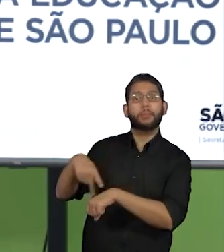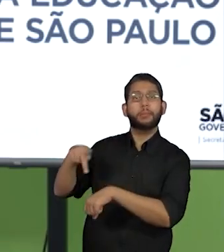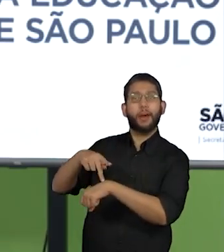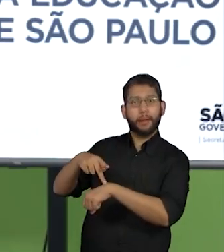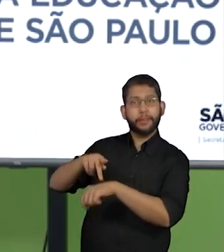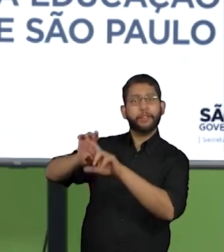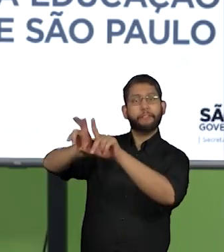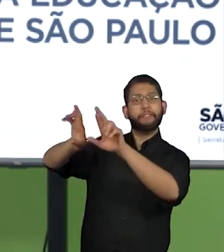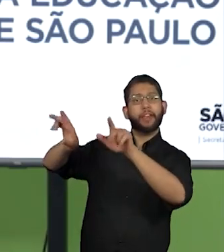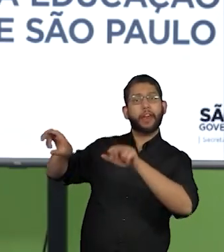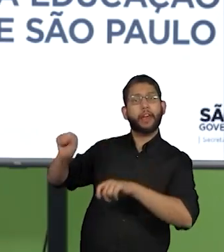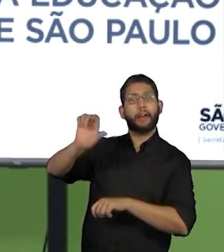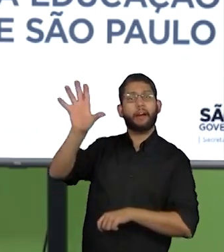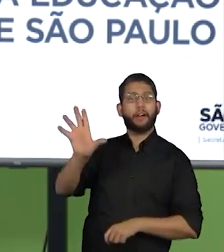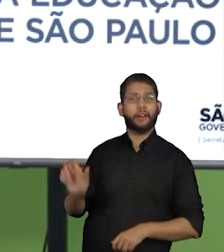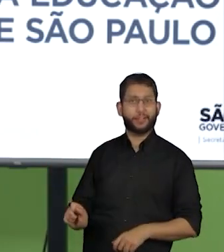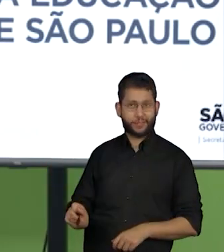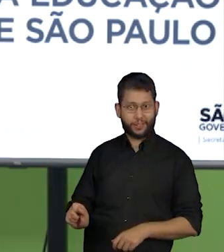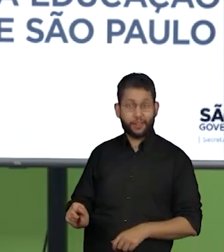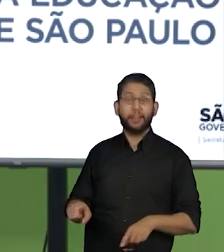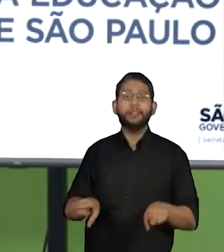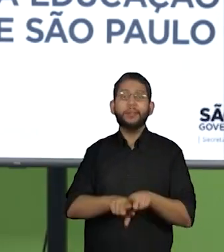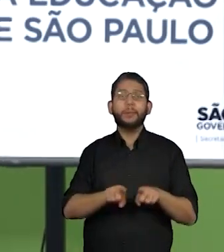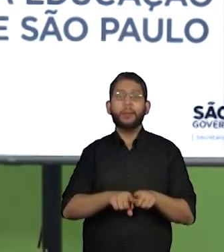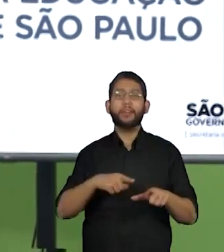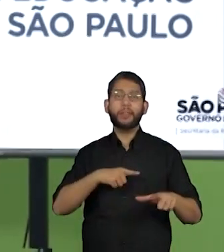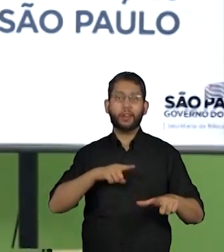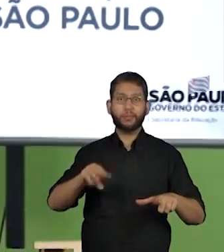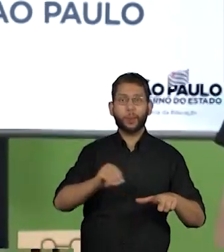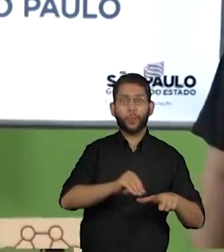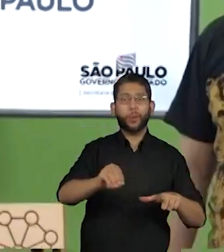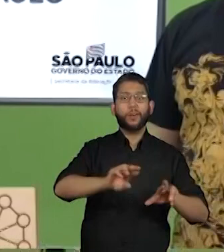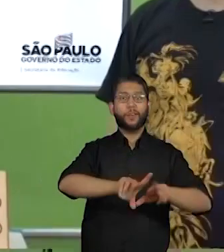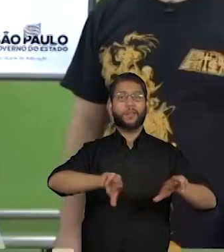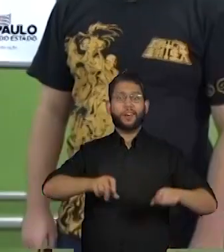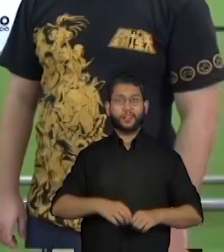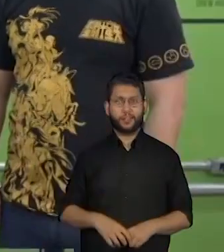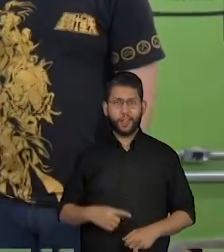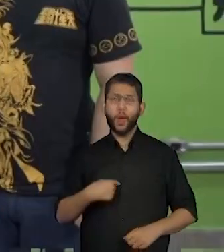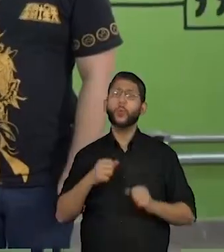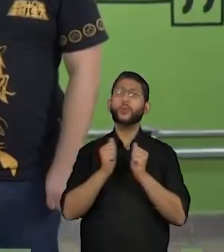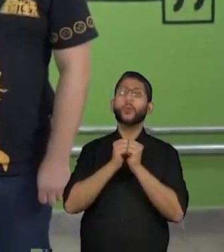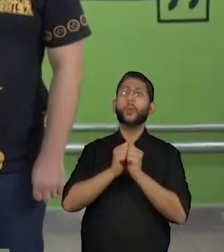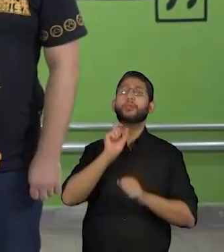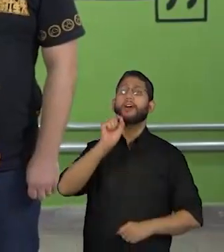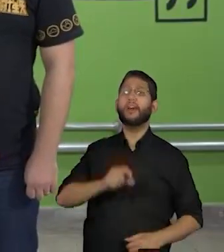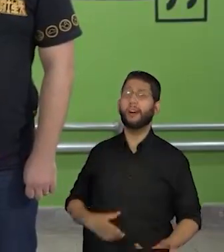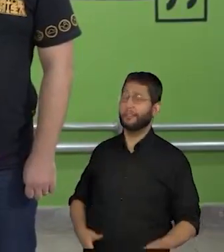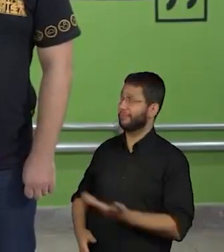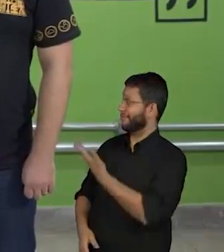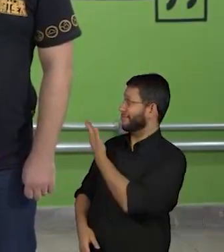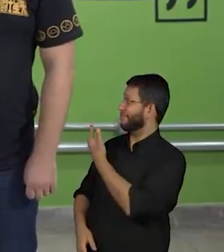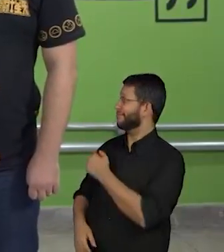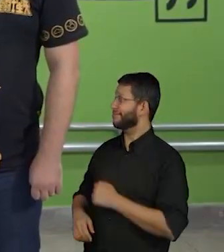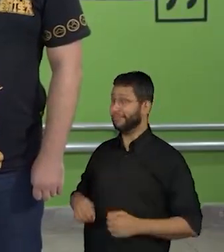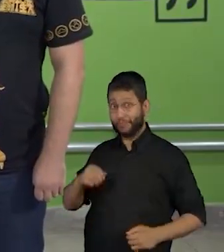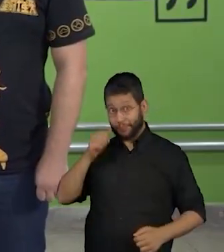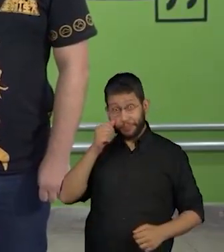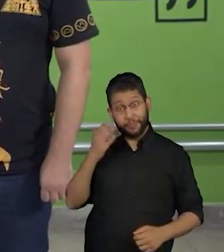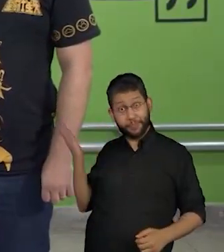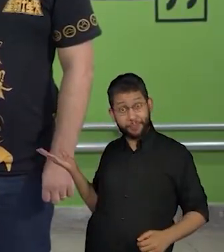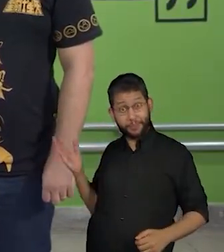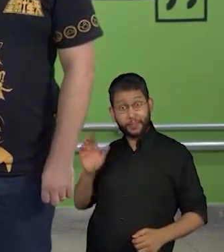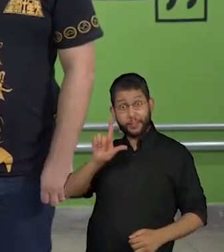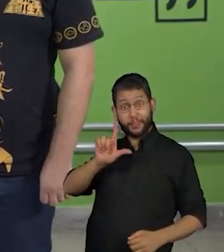continente africano. Eu sou o professor Renan, professor aqui do CIEBP, e eu estou aqui com meu amigo professor Leandro. A gente vai falar